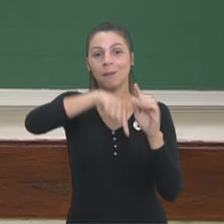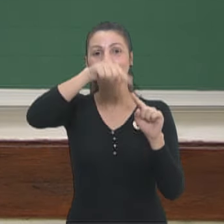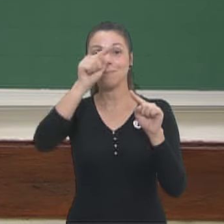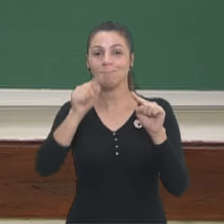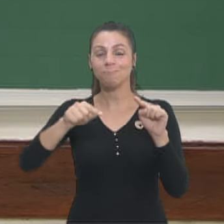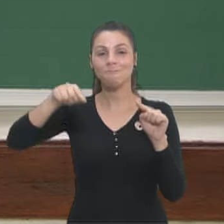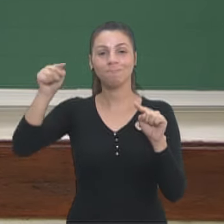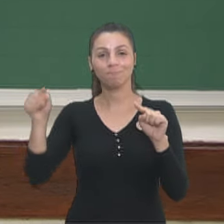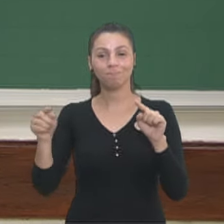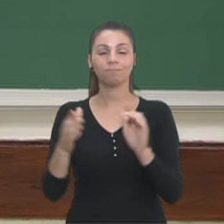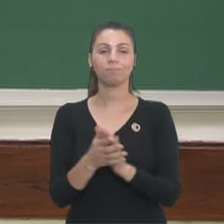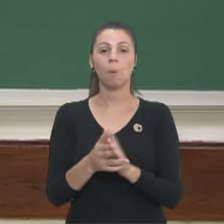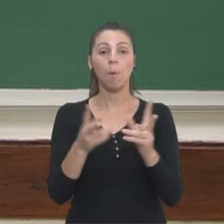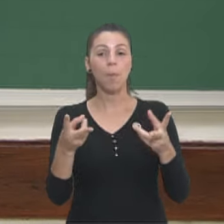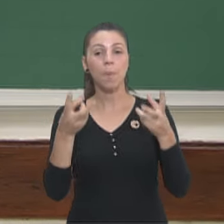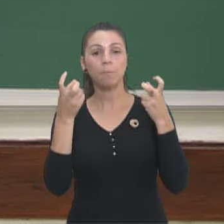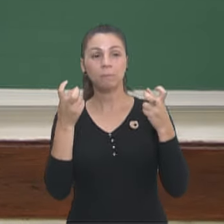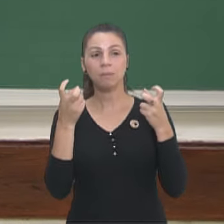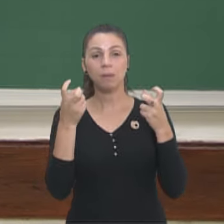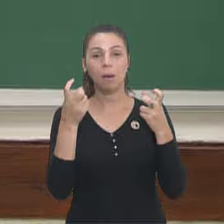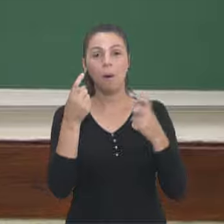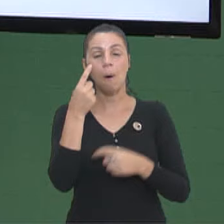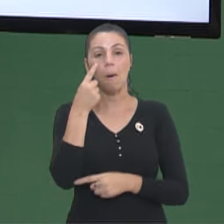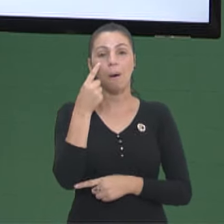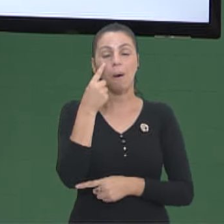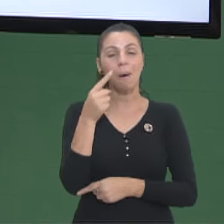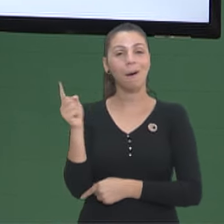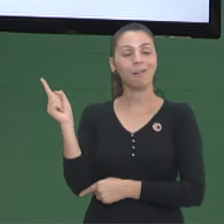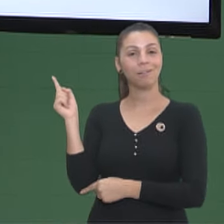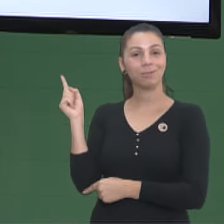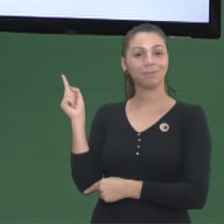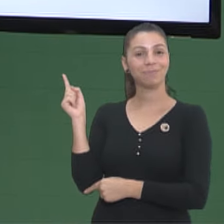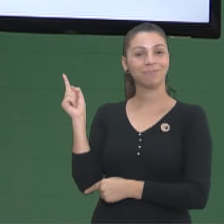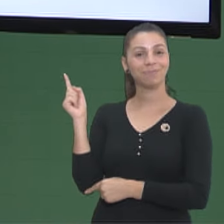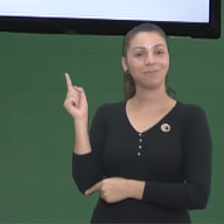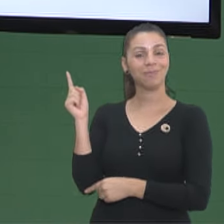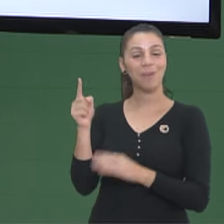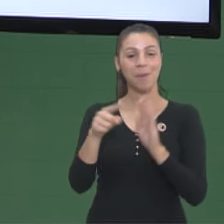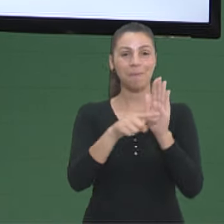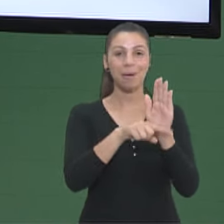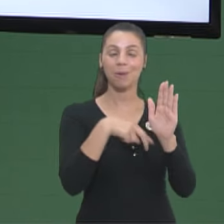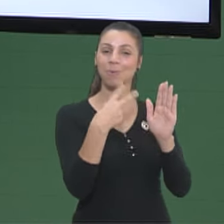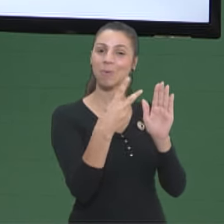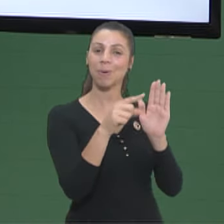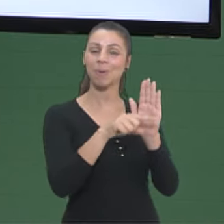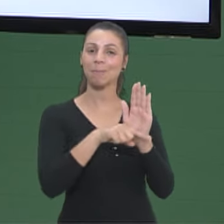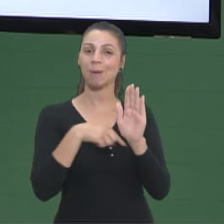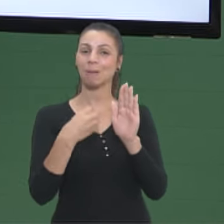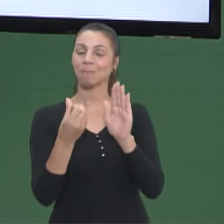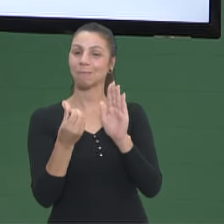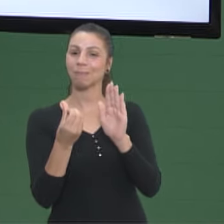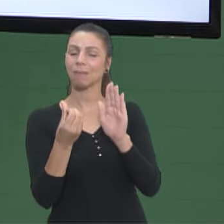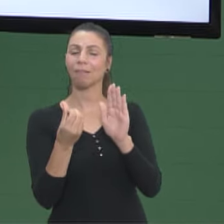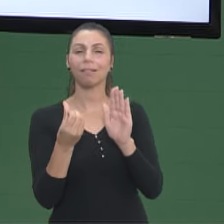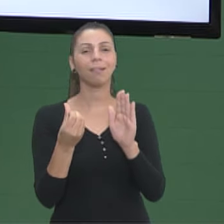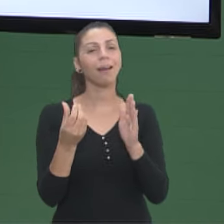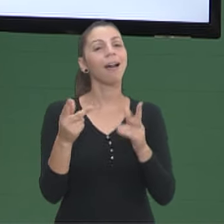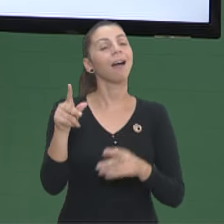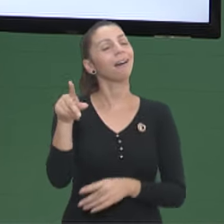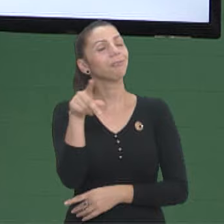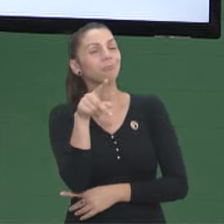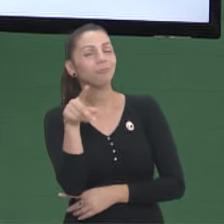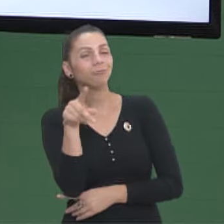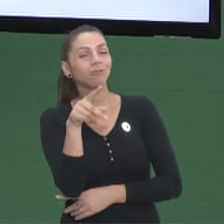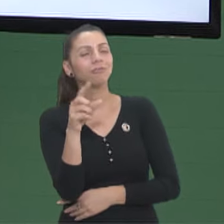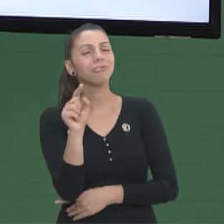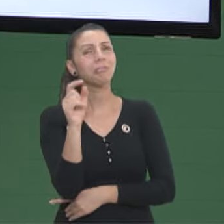bem? Observem aqui, ó, -2, -1, -6. Ah, prof, você já me disse que quando a gente